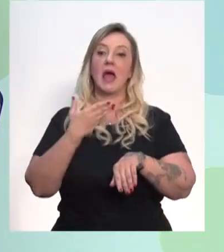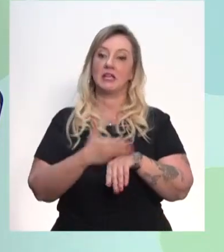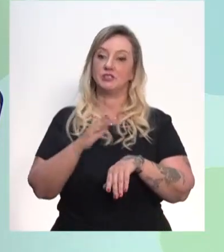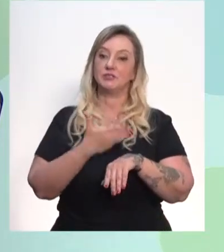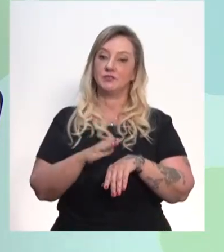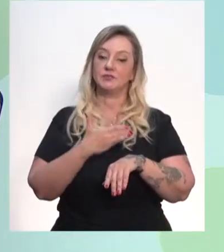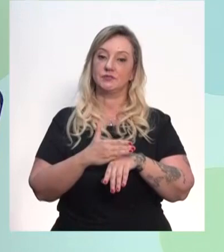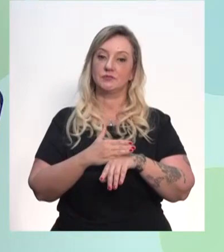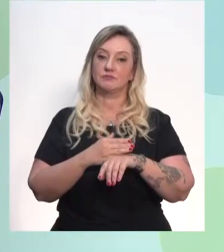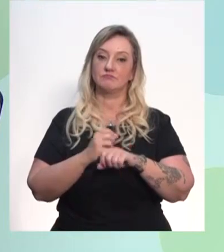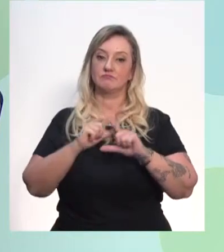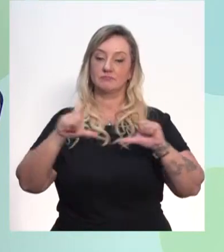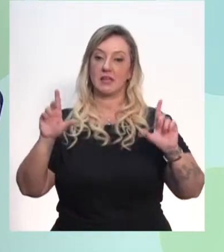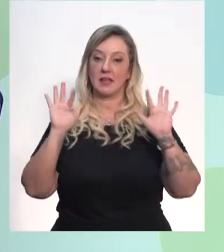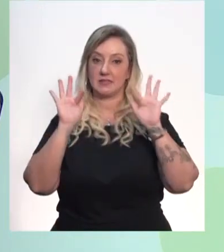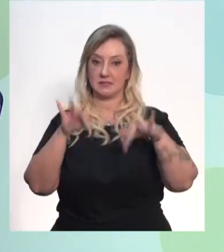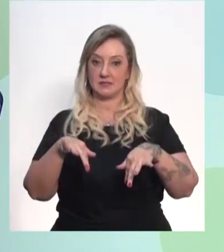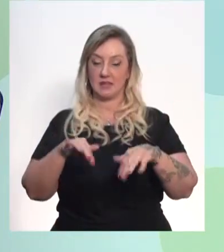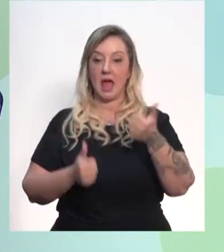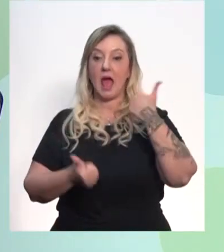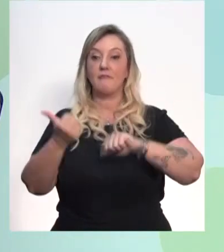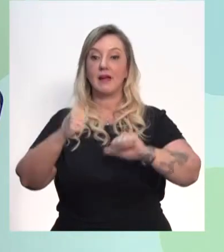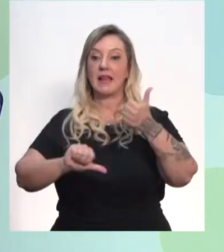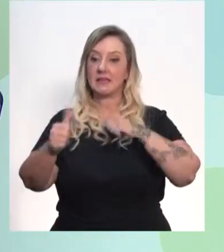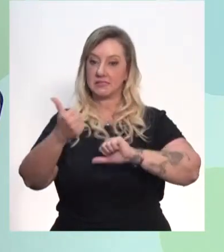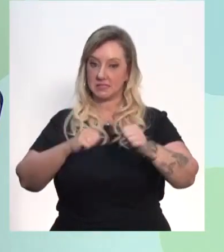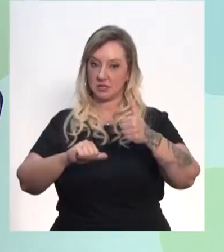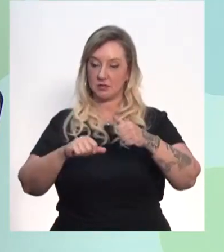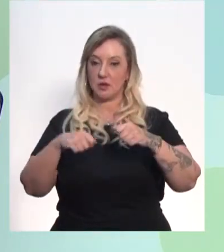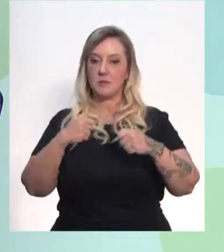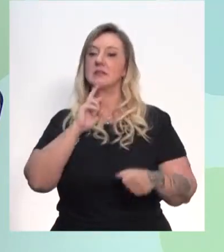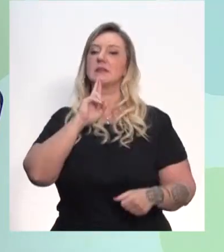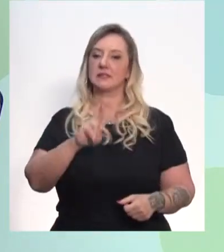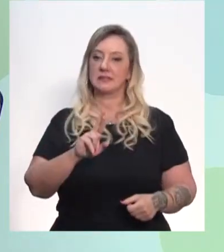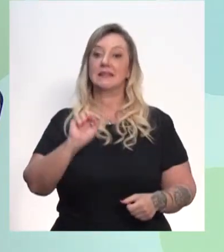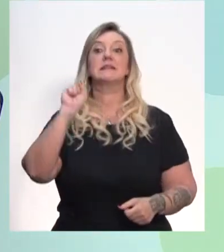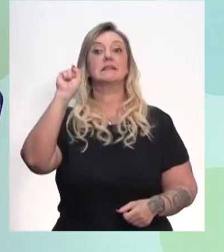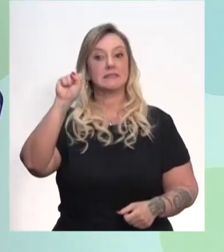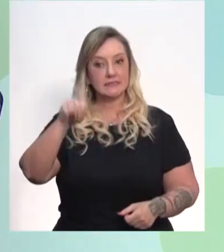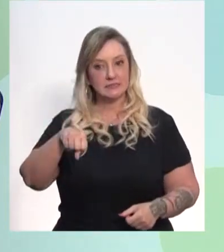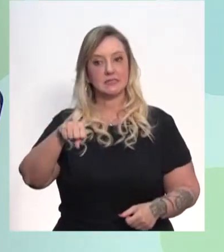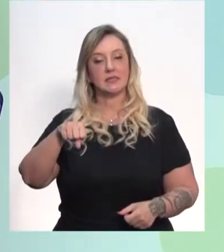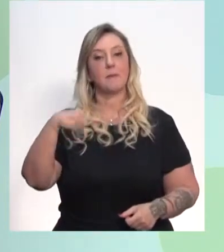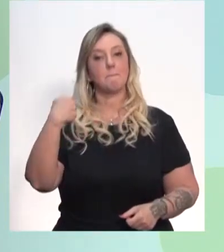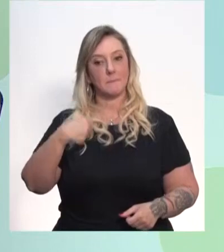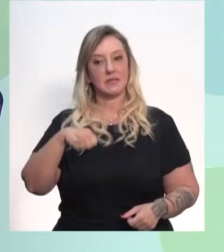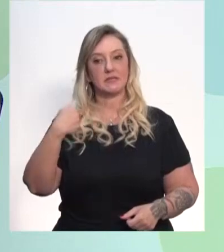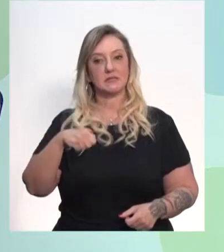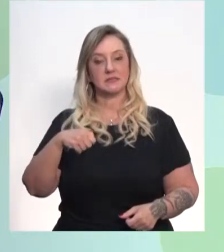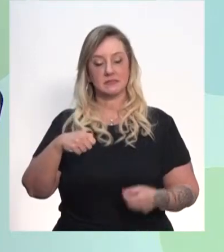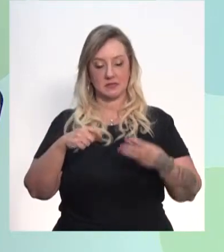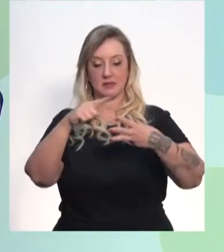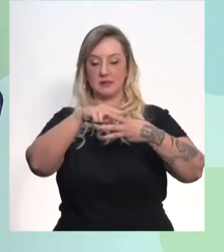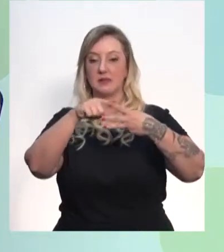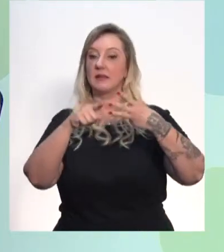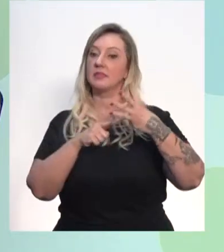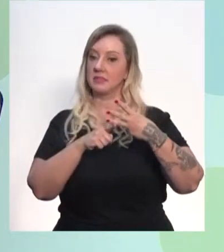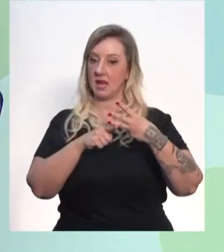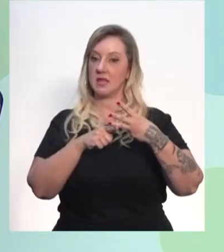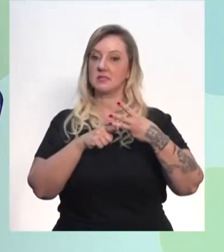é justamente o preenchimento dos questionários e atividades de encerramento. Então, conforme eu já destaquei no início de